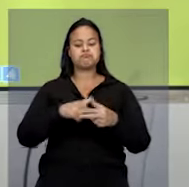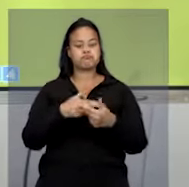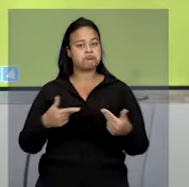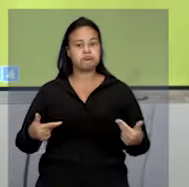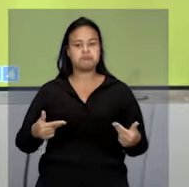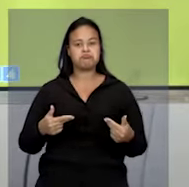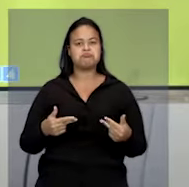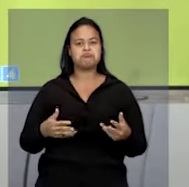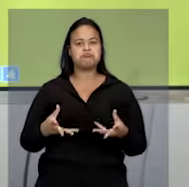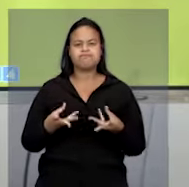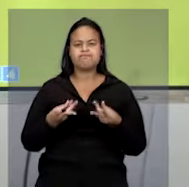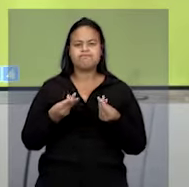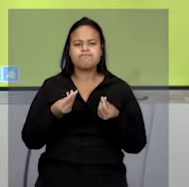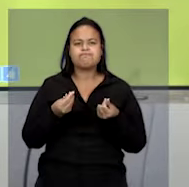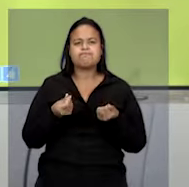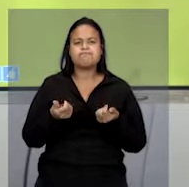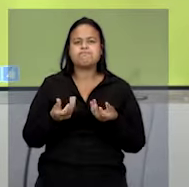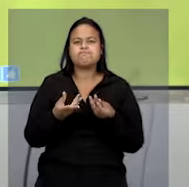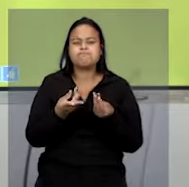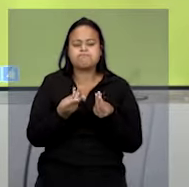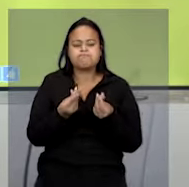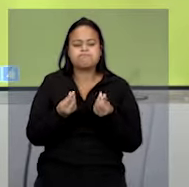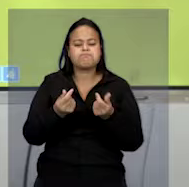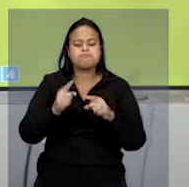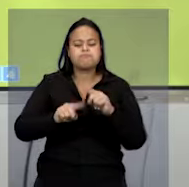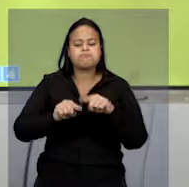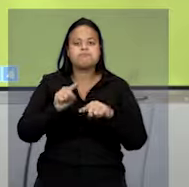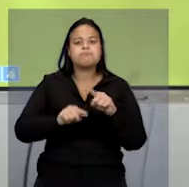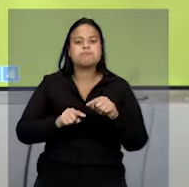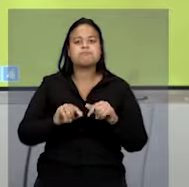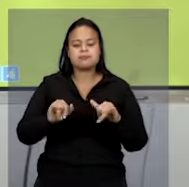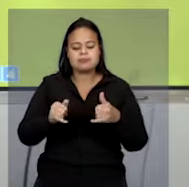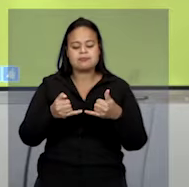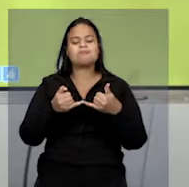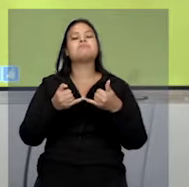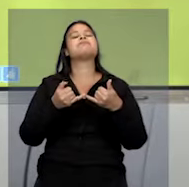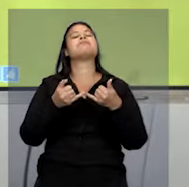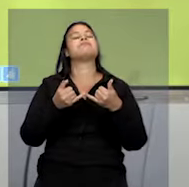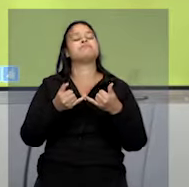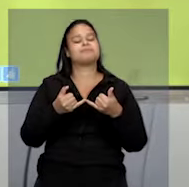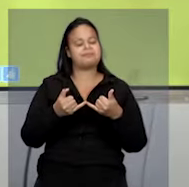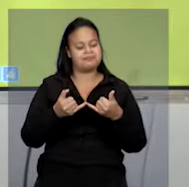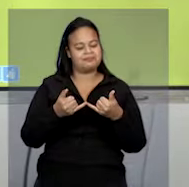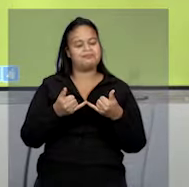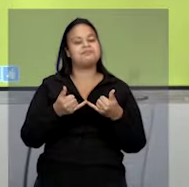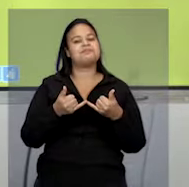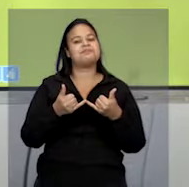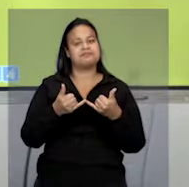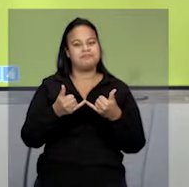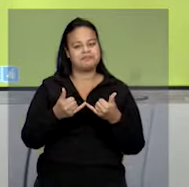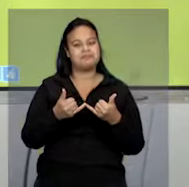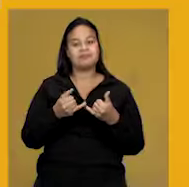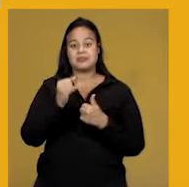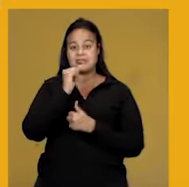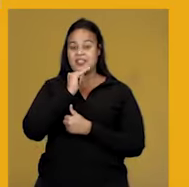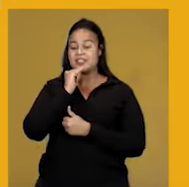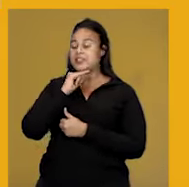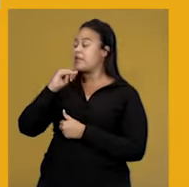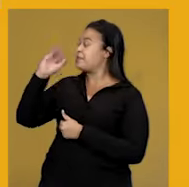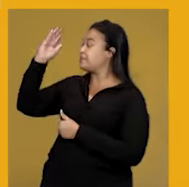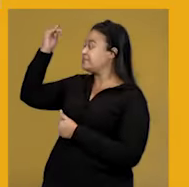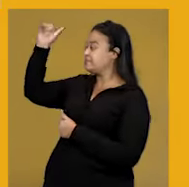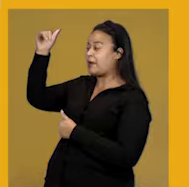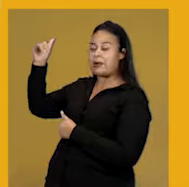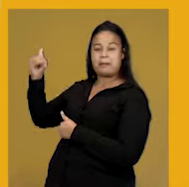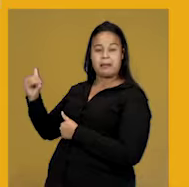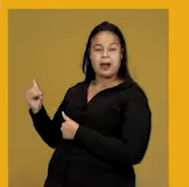tenha matéria, não é? Haverá uma ligação química ali. Nos exemplos aqui da nossa aula,